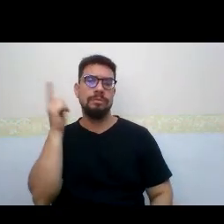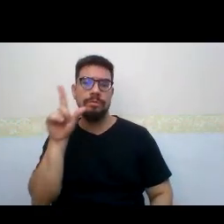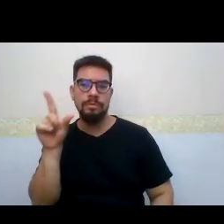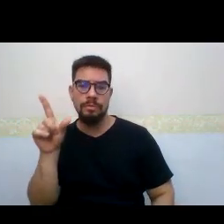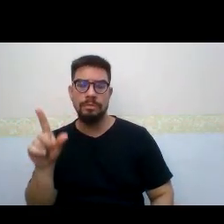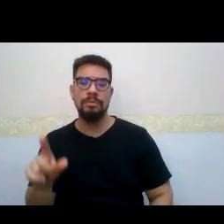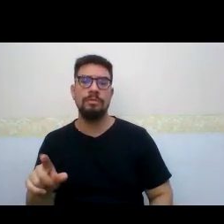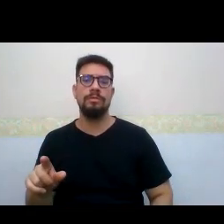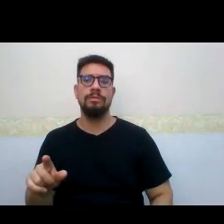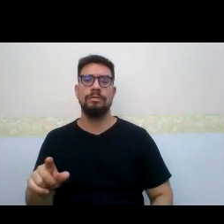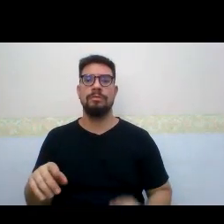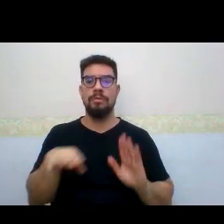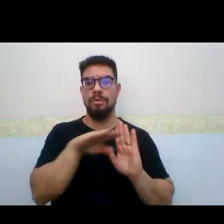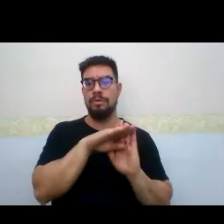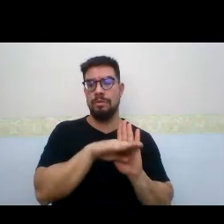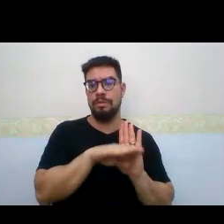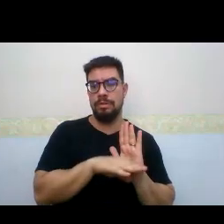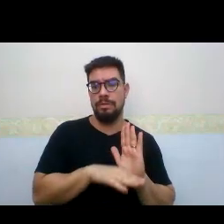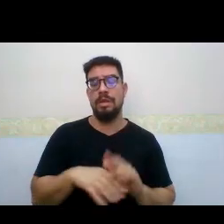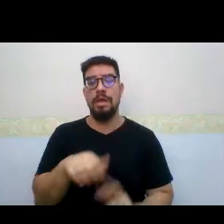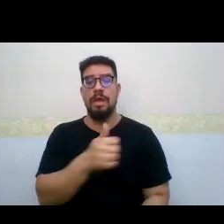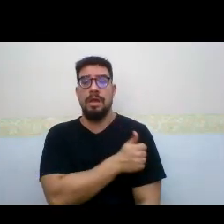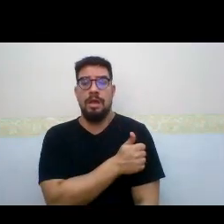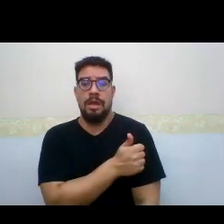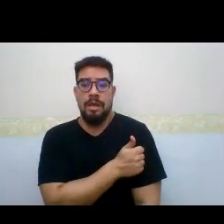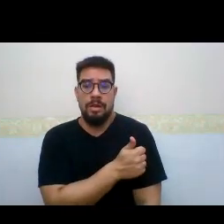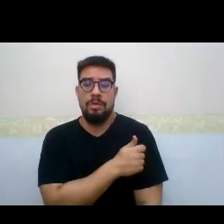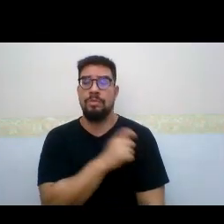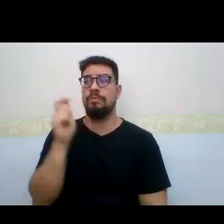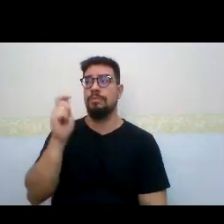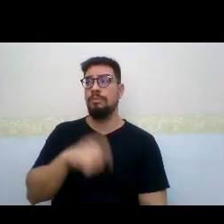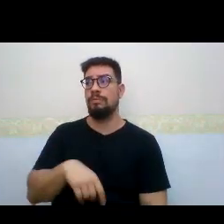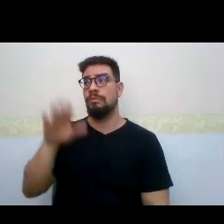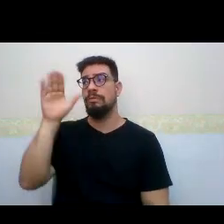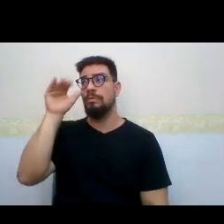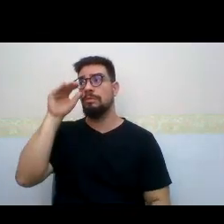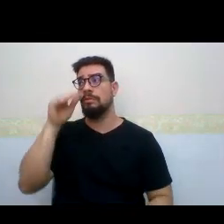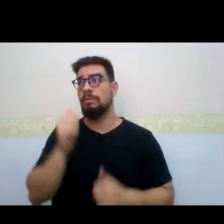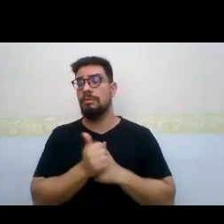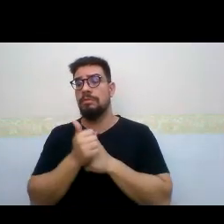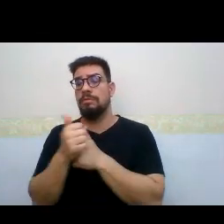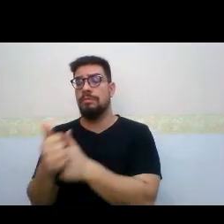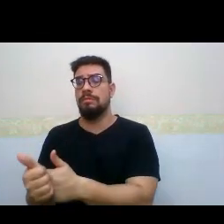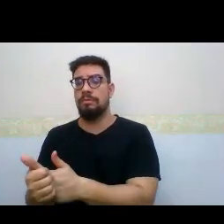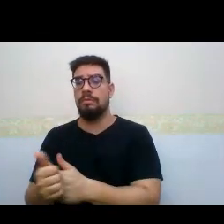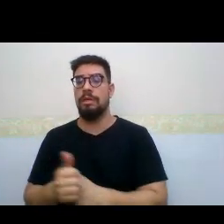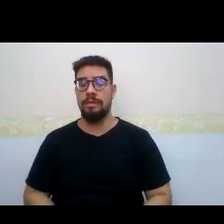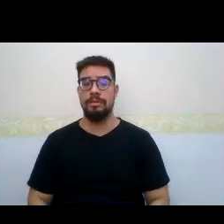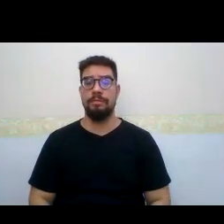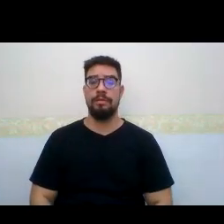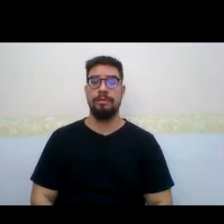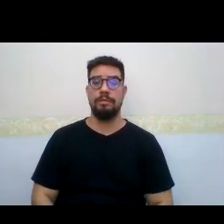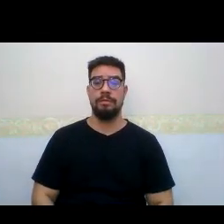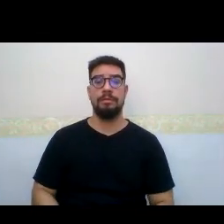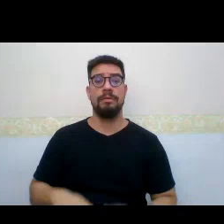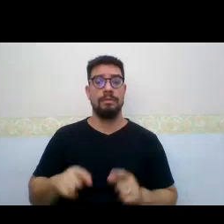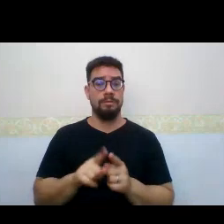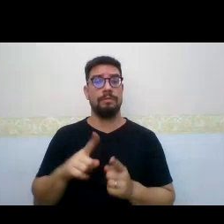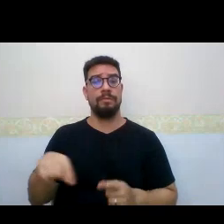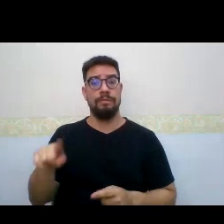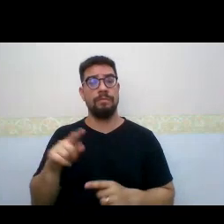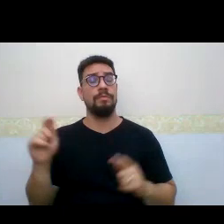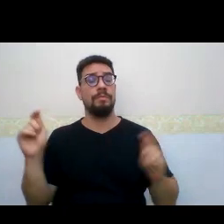um roteiro para que os alunos possam seguir e não perder nenhuma informação, e nem você também vai deixar de passar